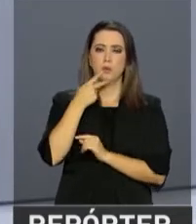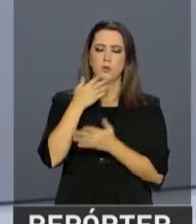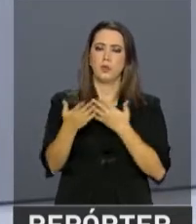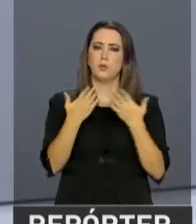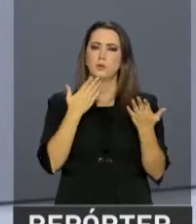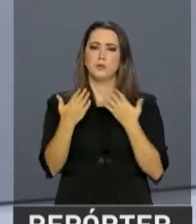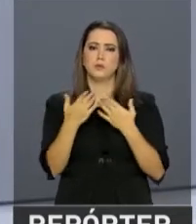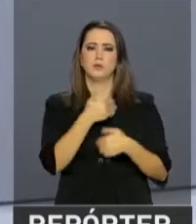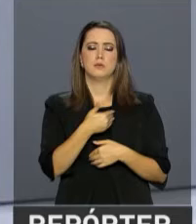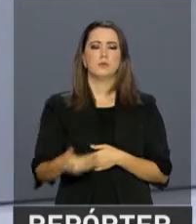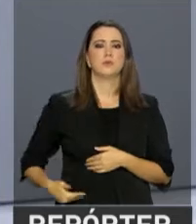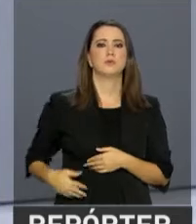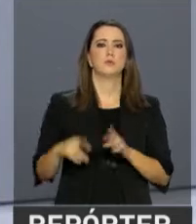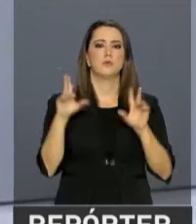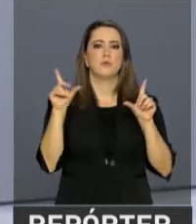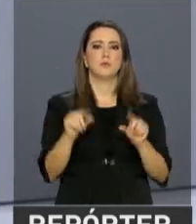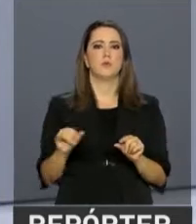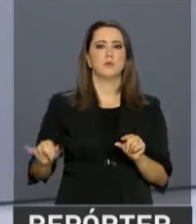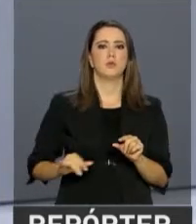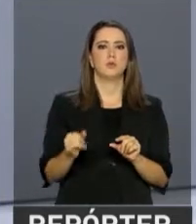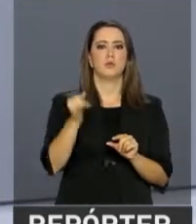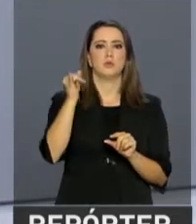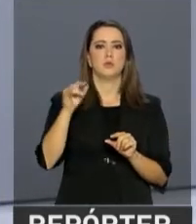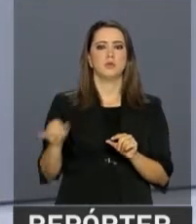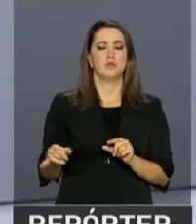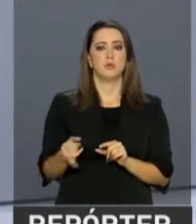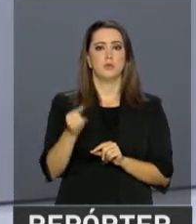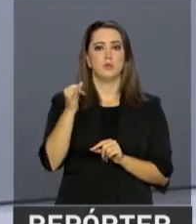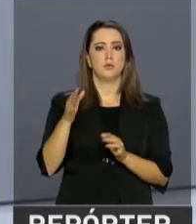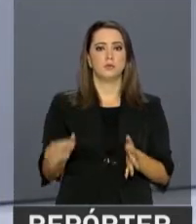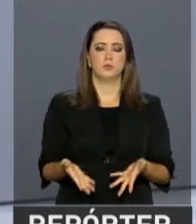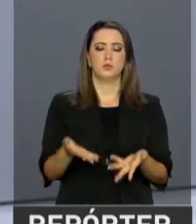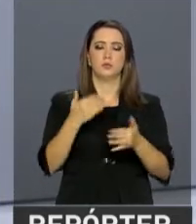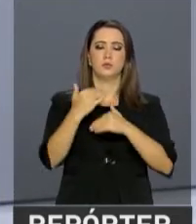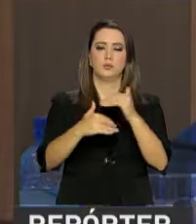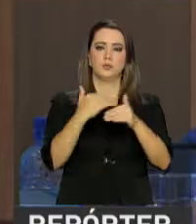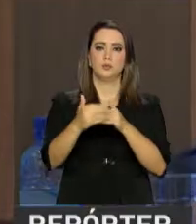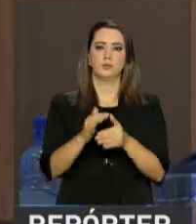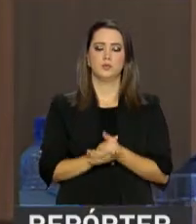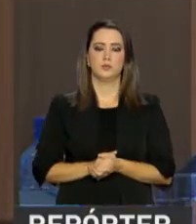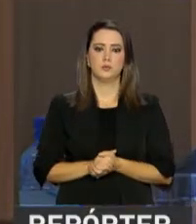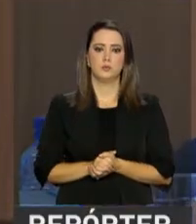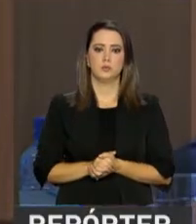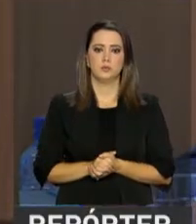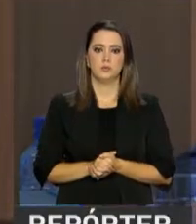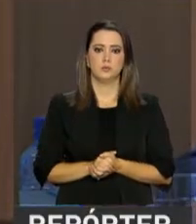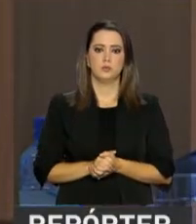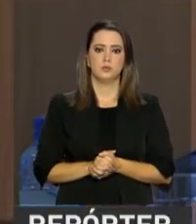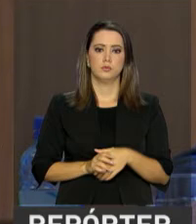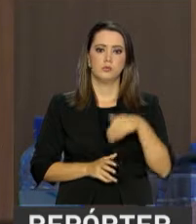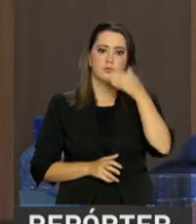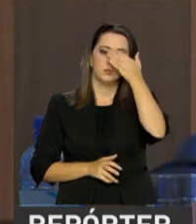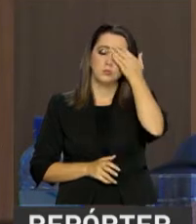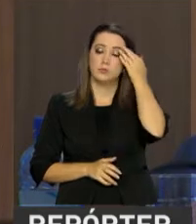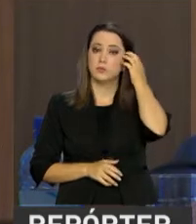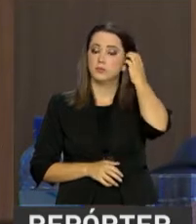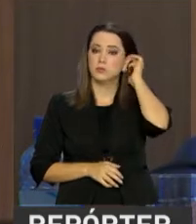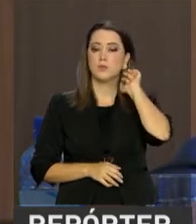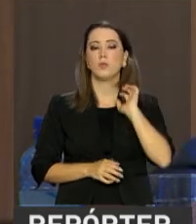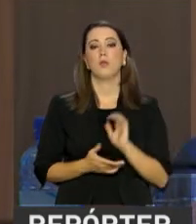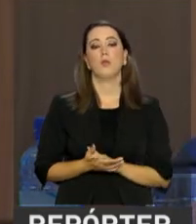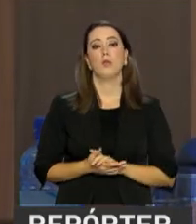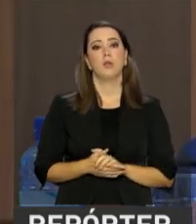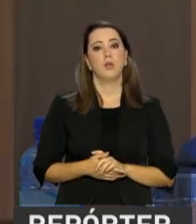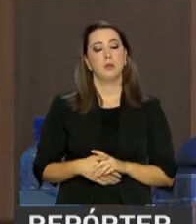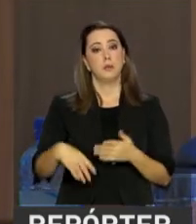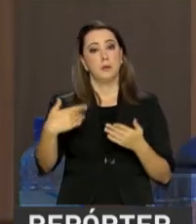resultaram em queda de juros, controle da inflação e estímulo ao crescimento. Uma prestação de contas para